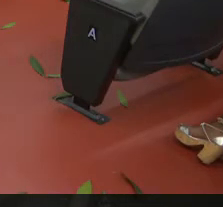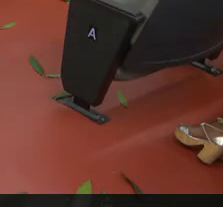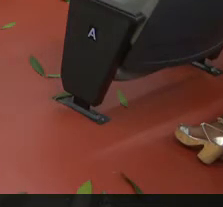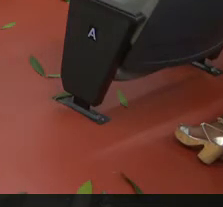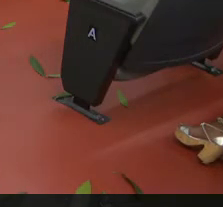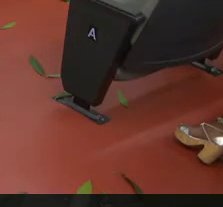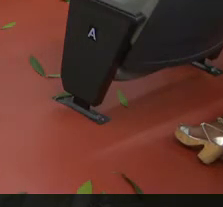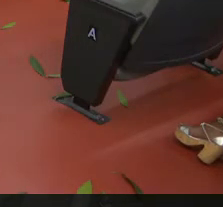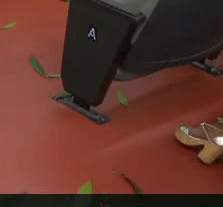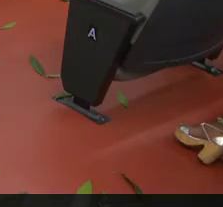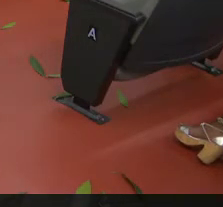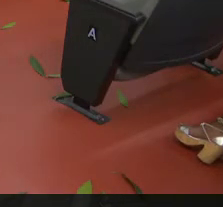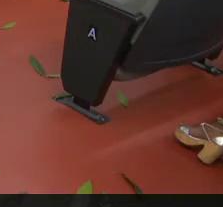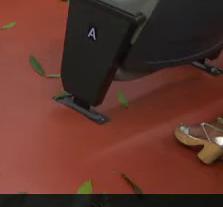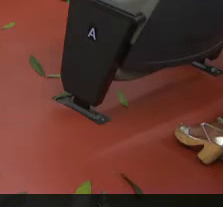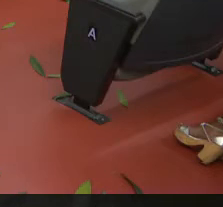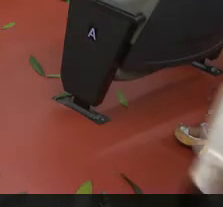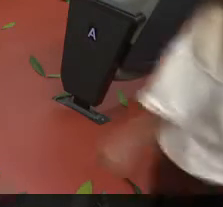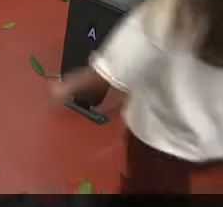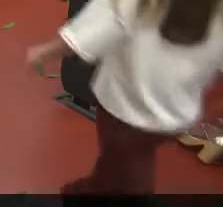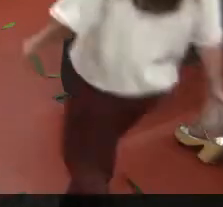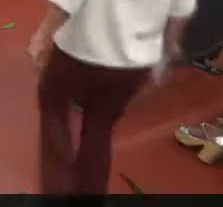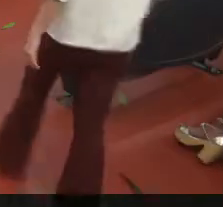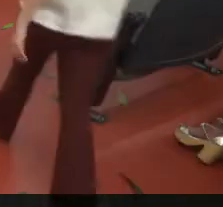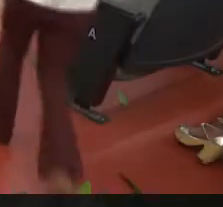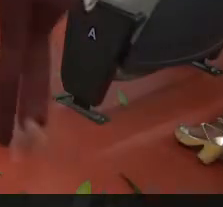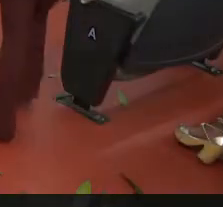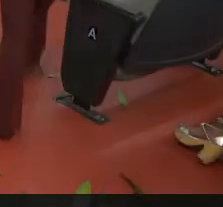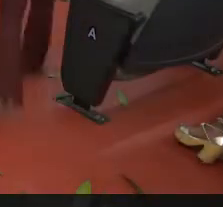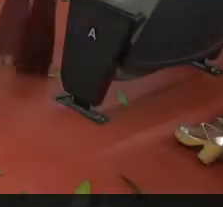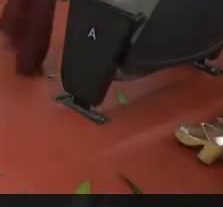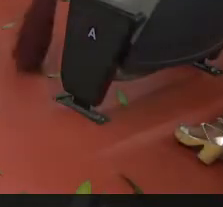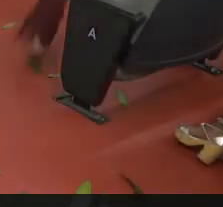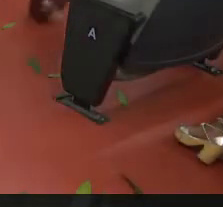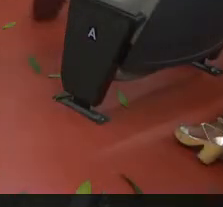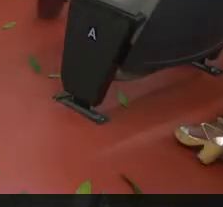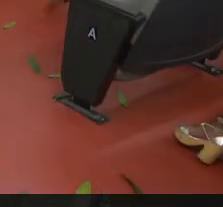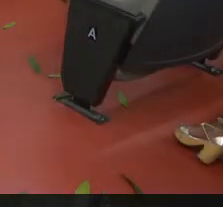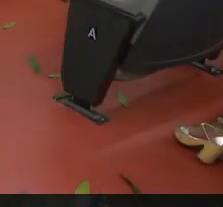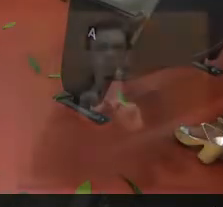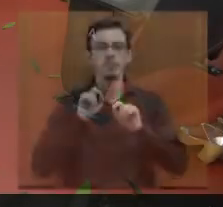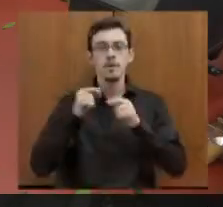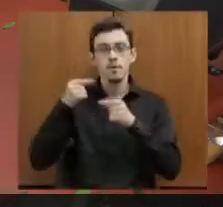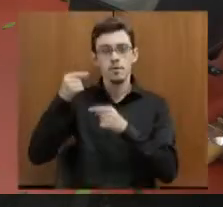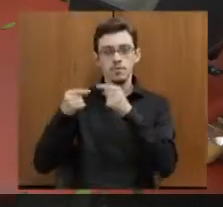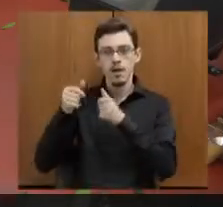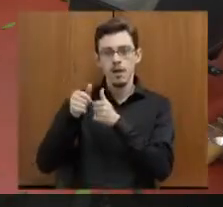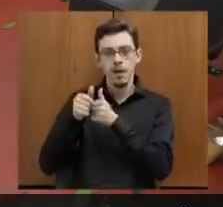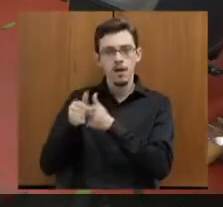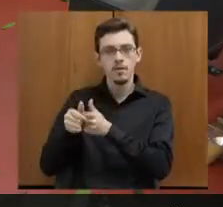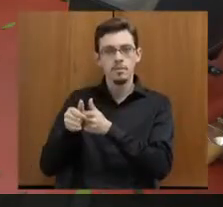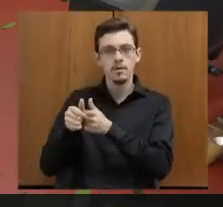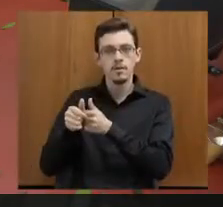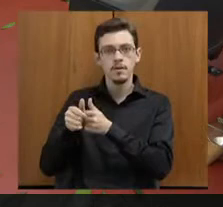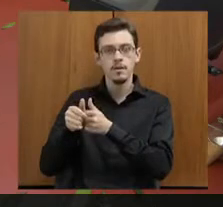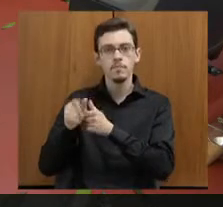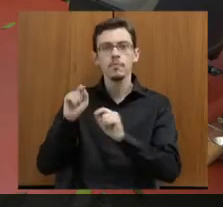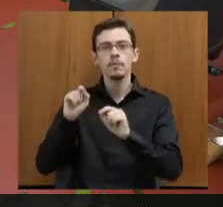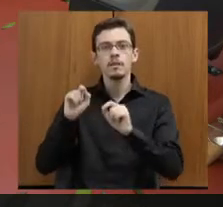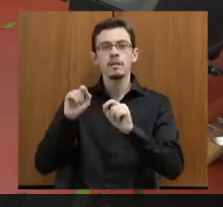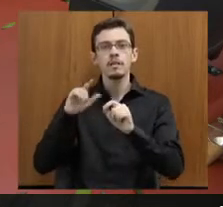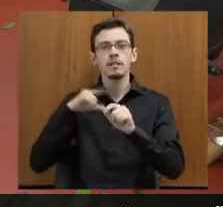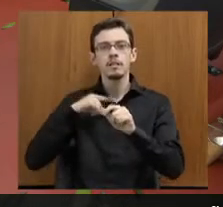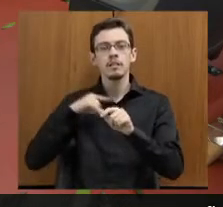africana bem como os mecanismos de participação e monitoramento das políticas públicas para o combate às iniquidades